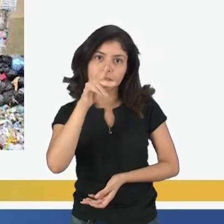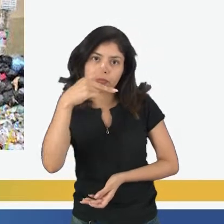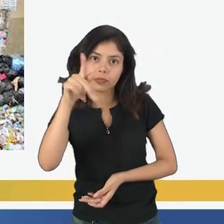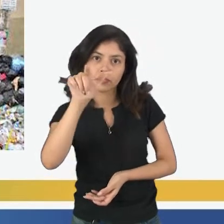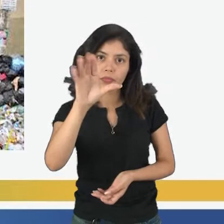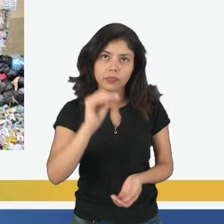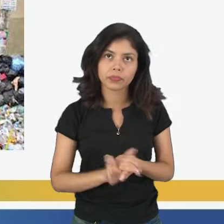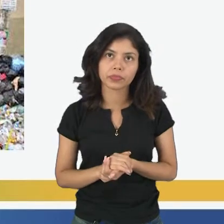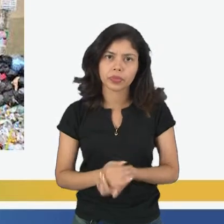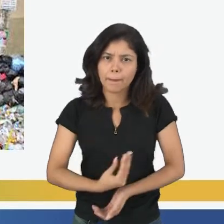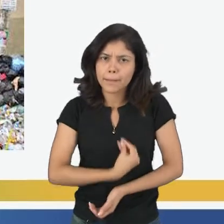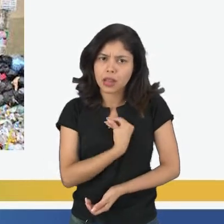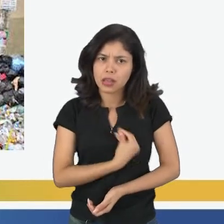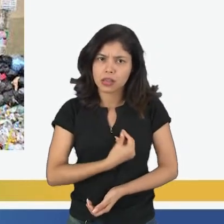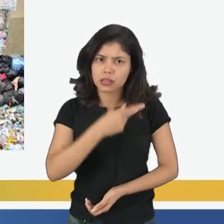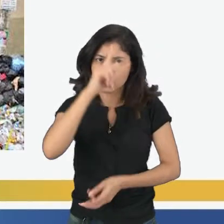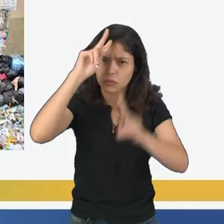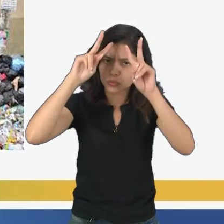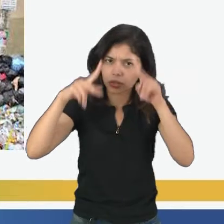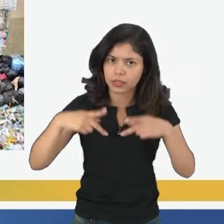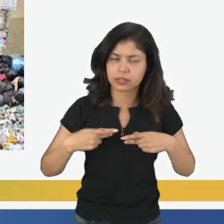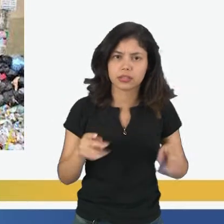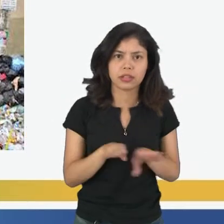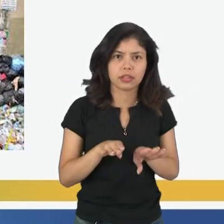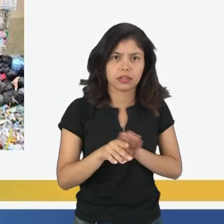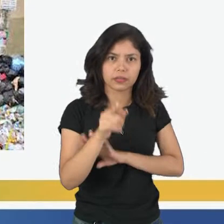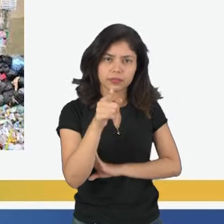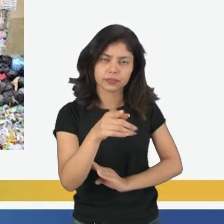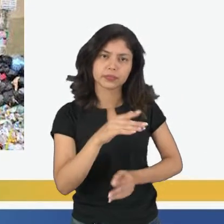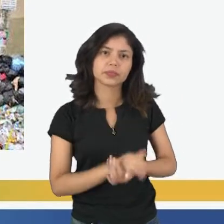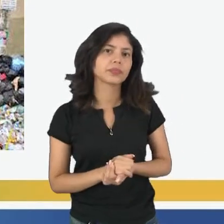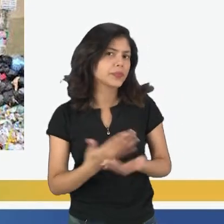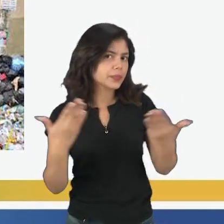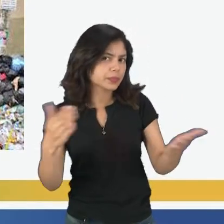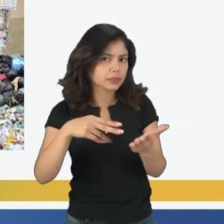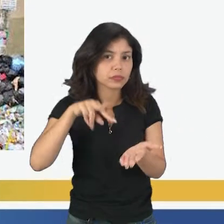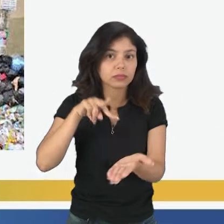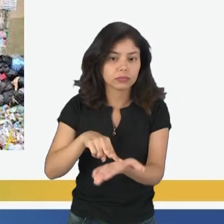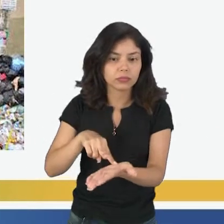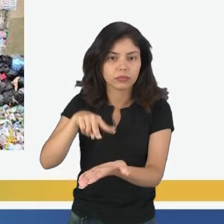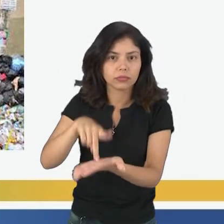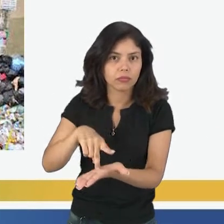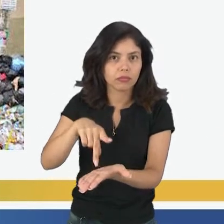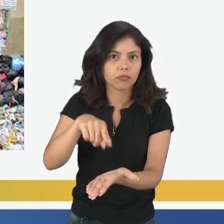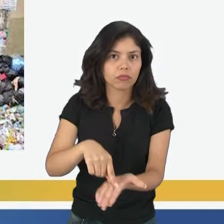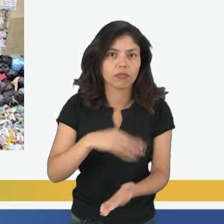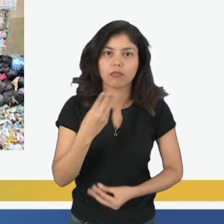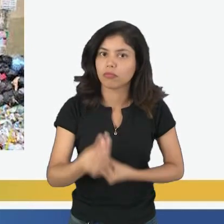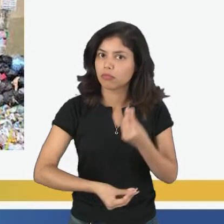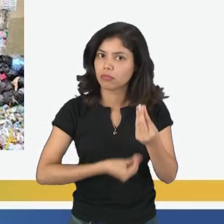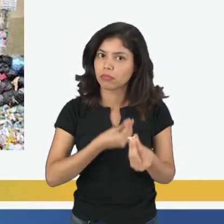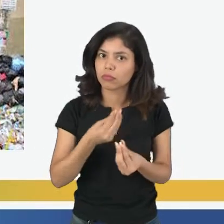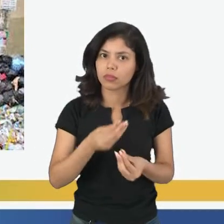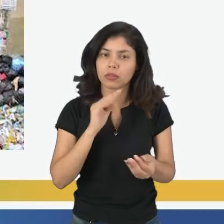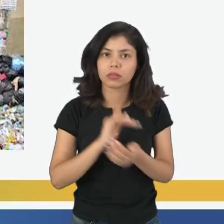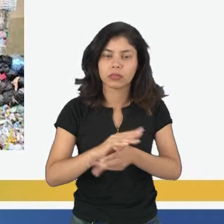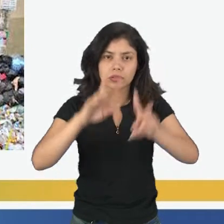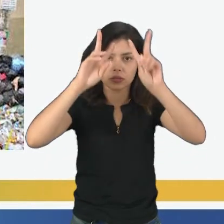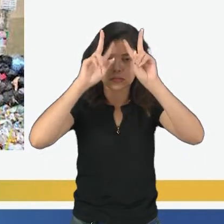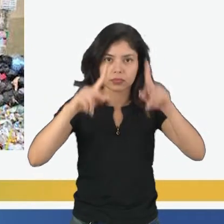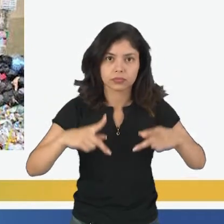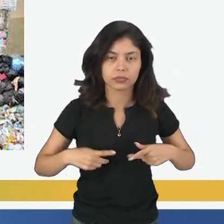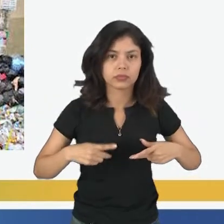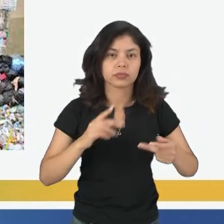a presença de um ser humano pela sua fala, pela sua pisada na floresta, bem como o ser humano também